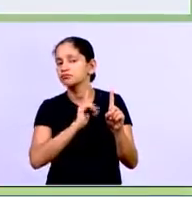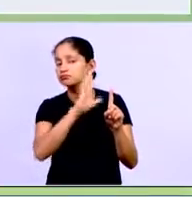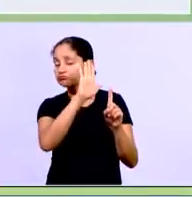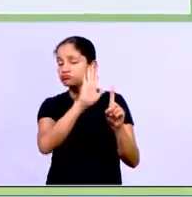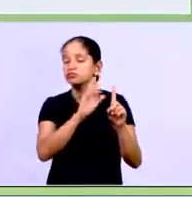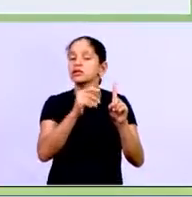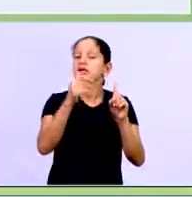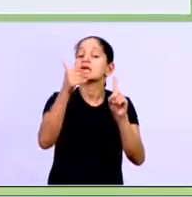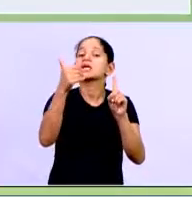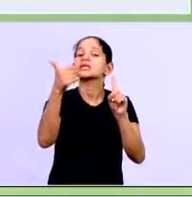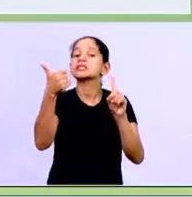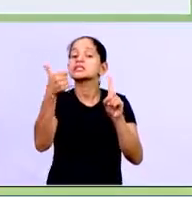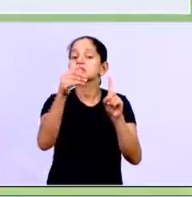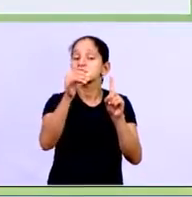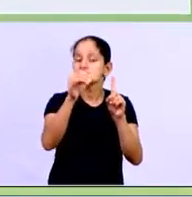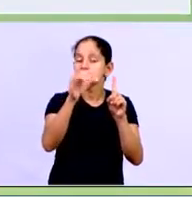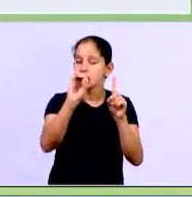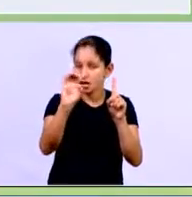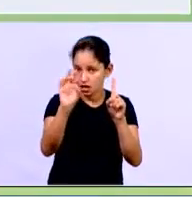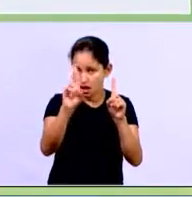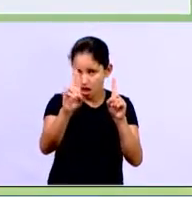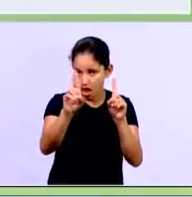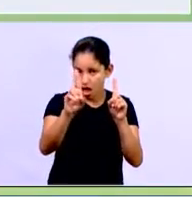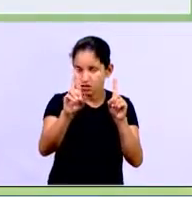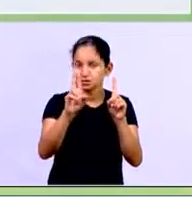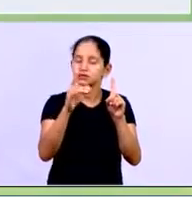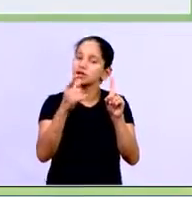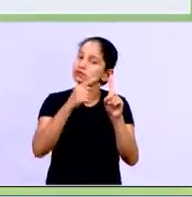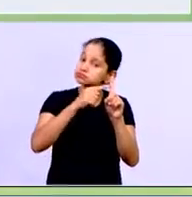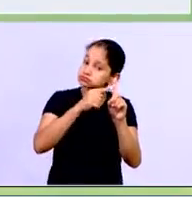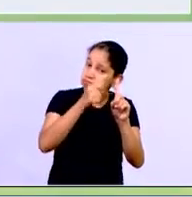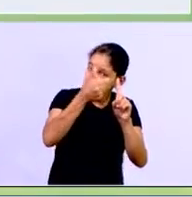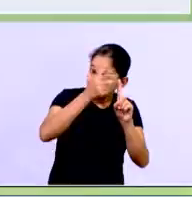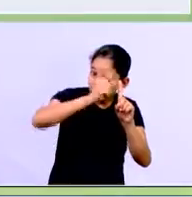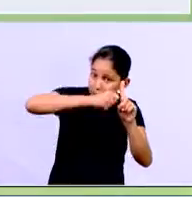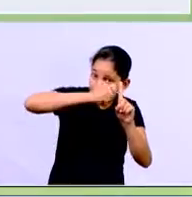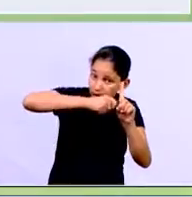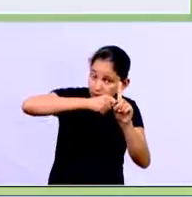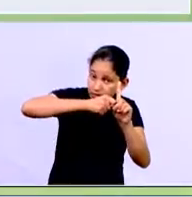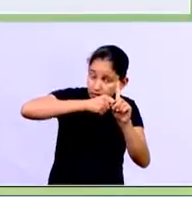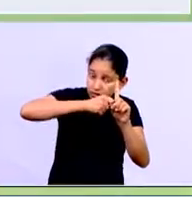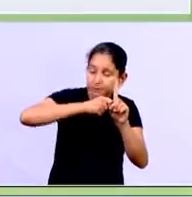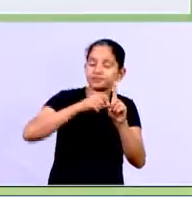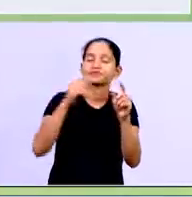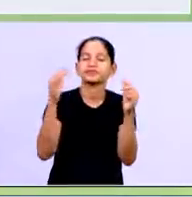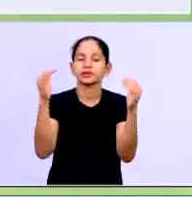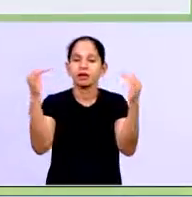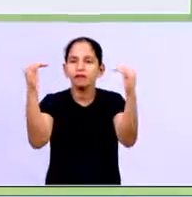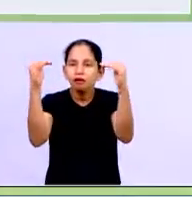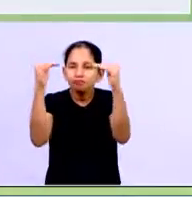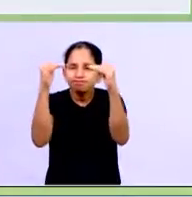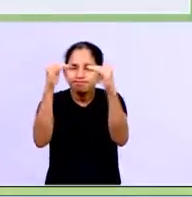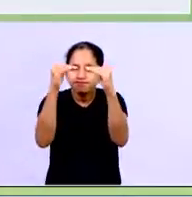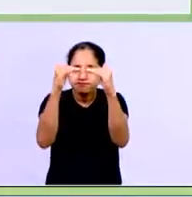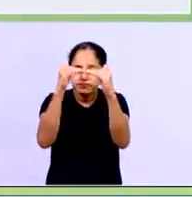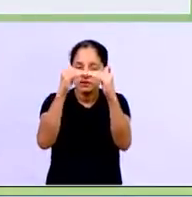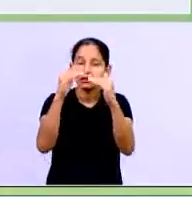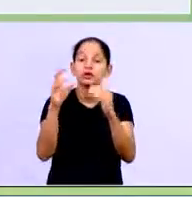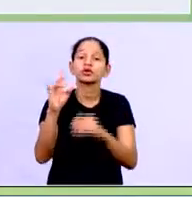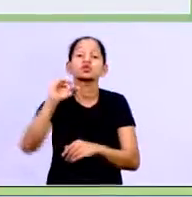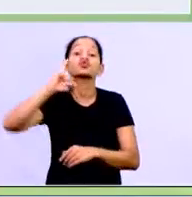dar R$100. R$100. Significa que o primeiro mês ele vai pagar R$100 de juros,